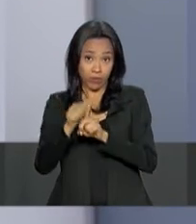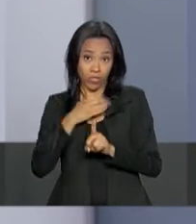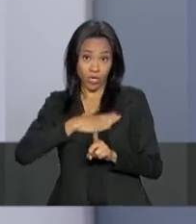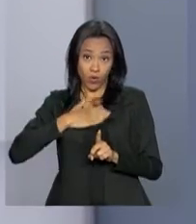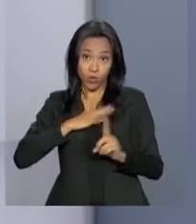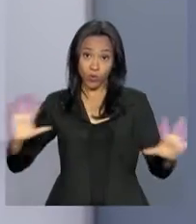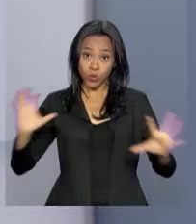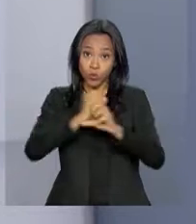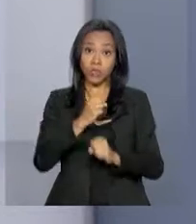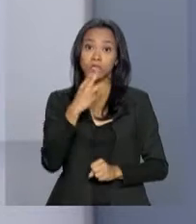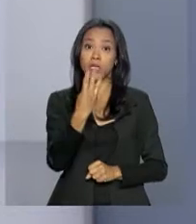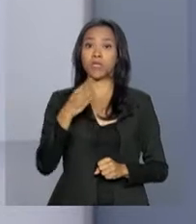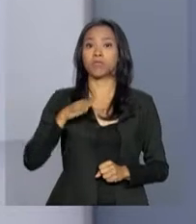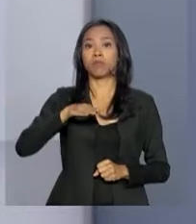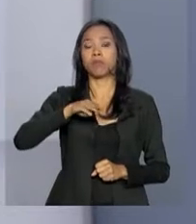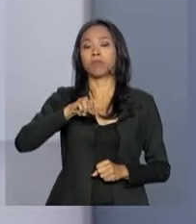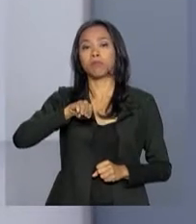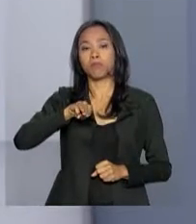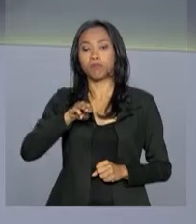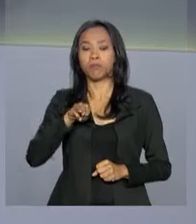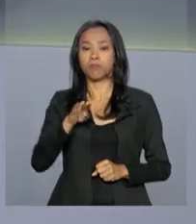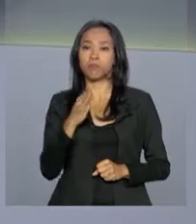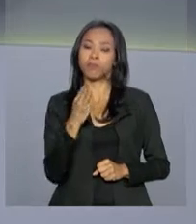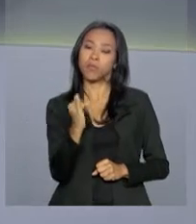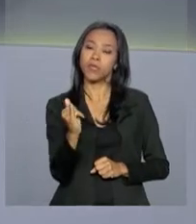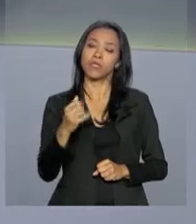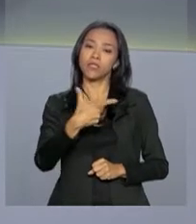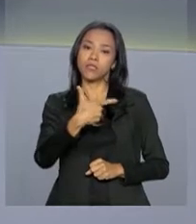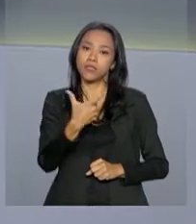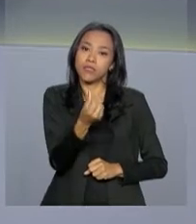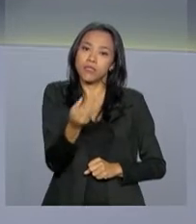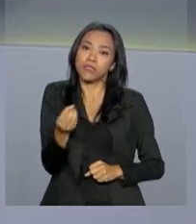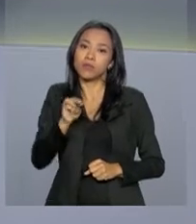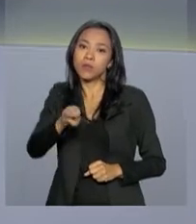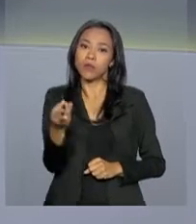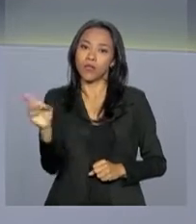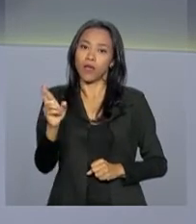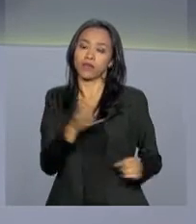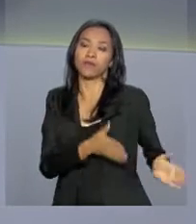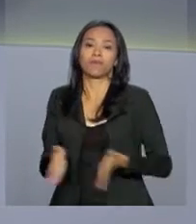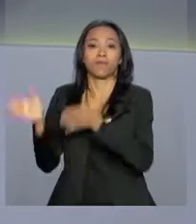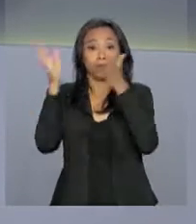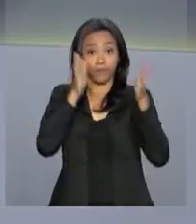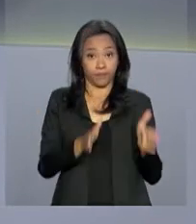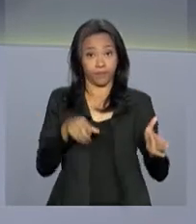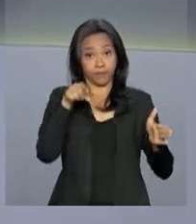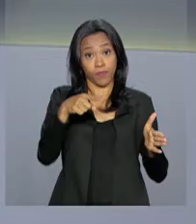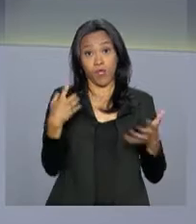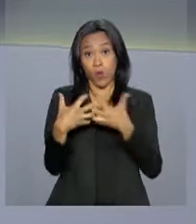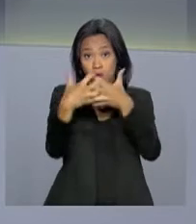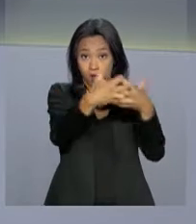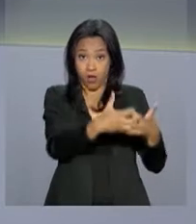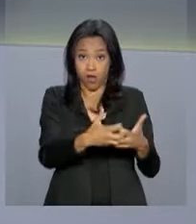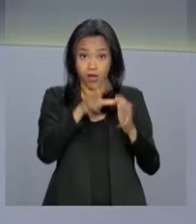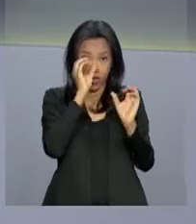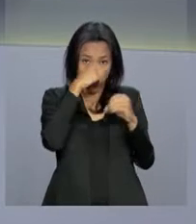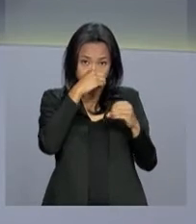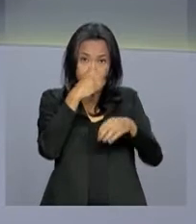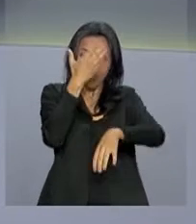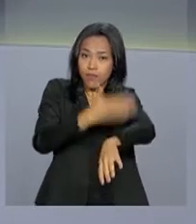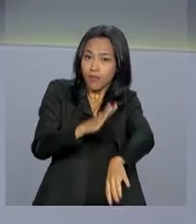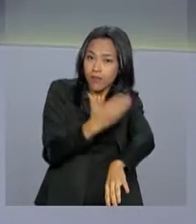e 600 milhões de reais um laboratório móvel que oferece cursos de capacitação para estudantes